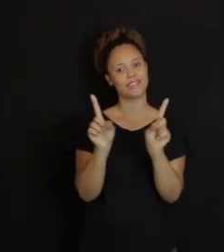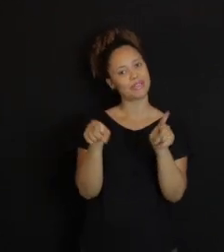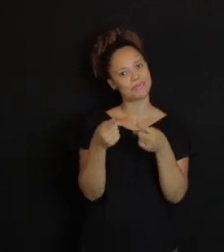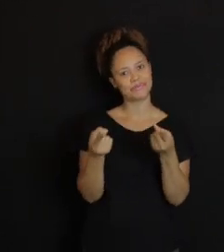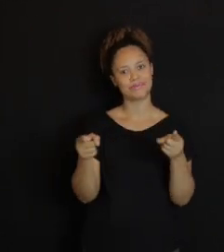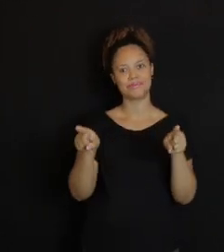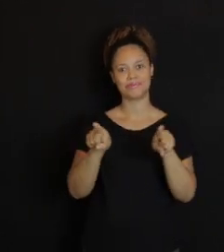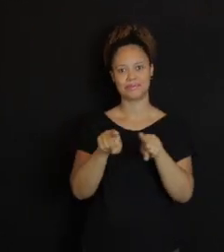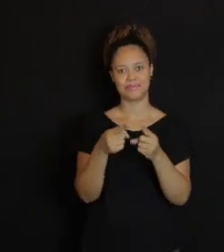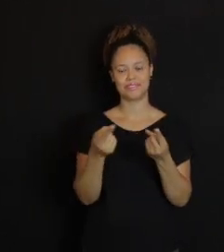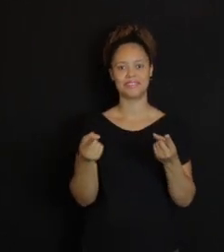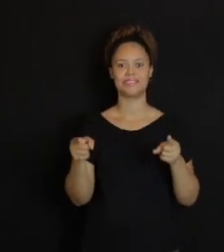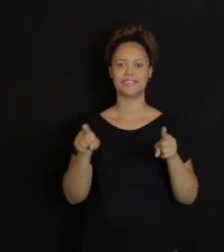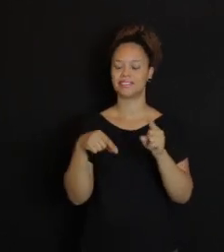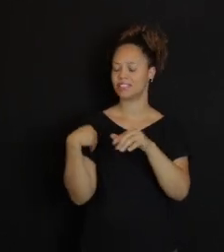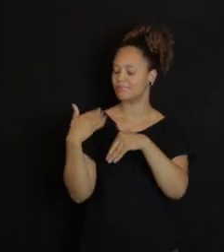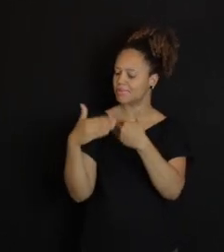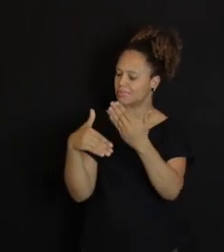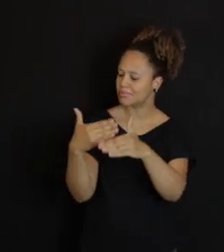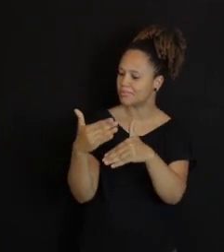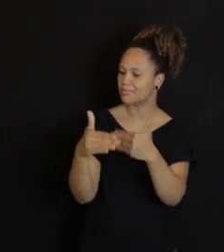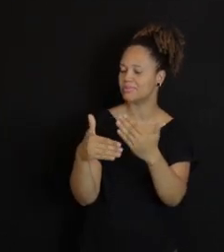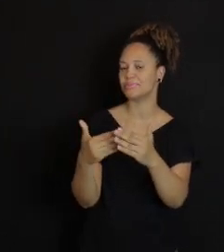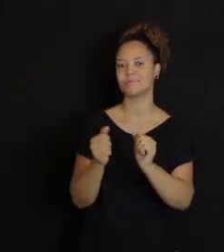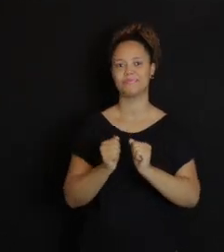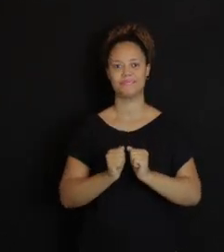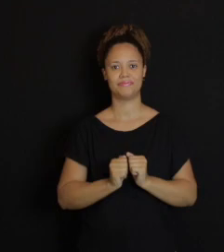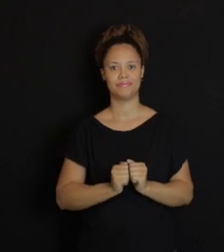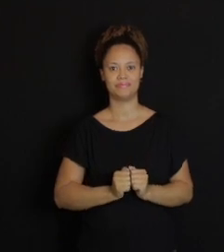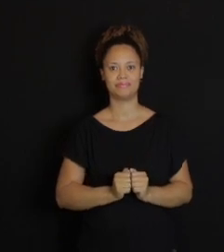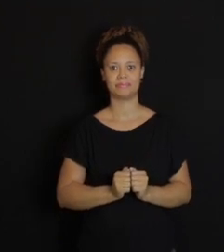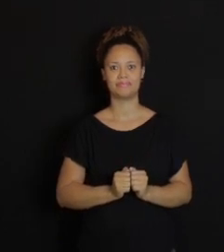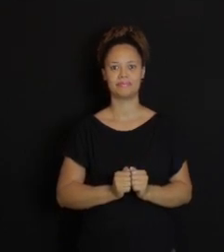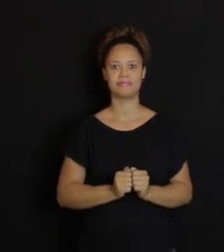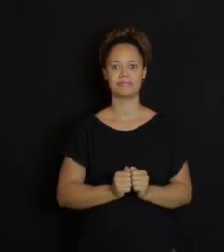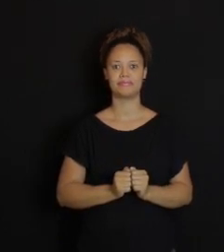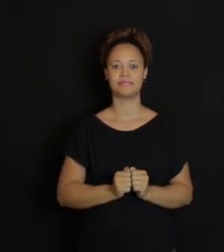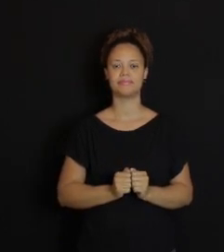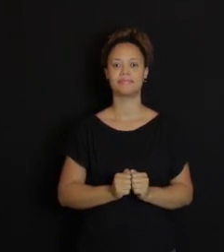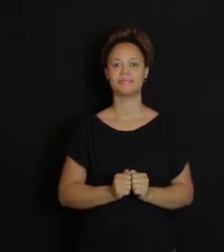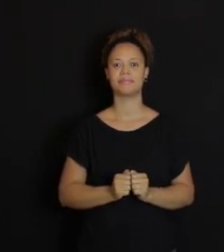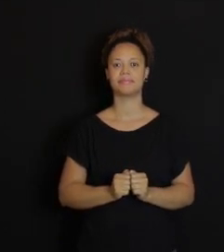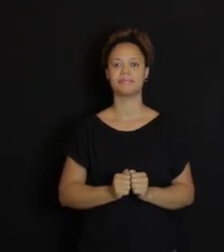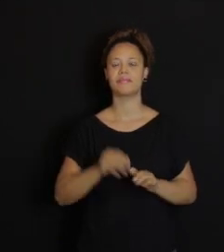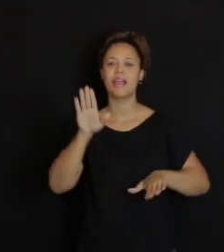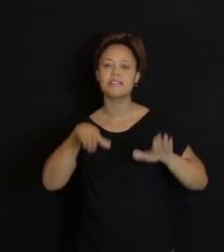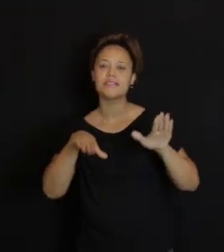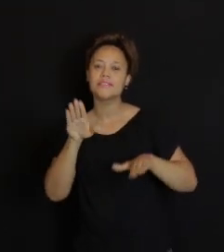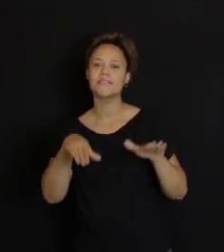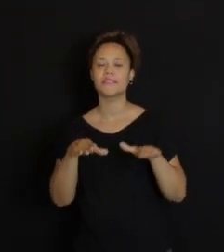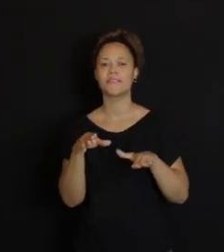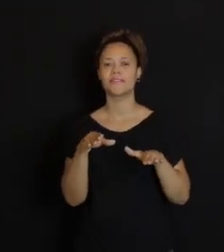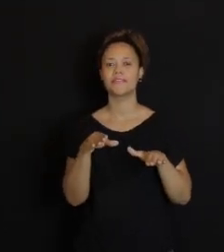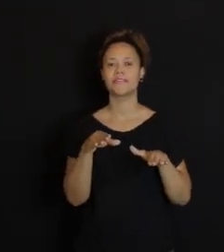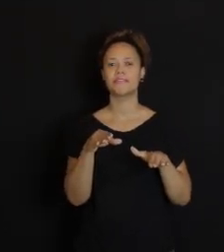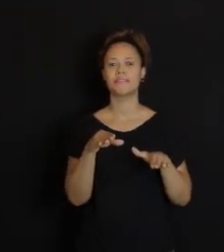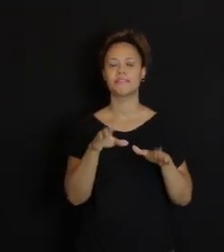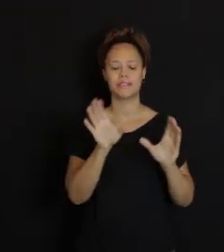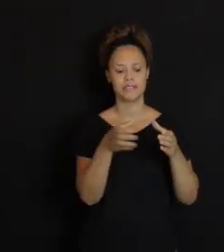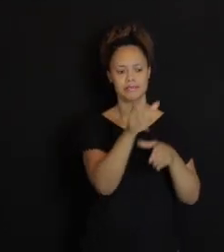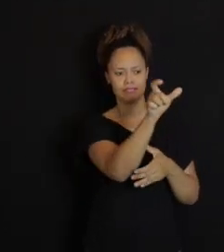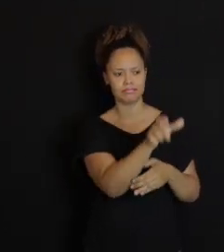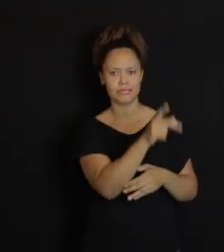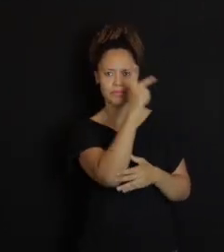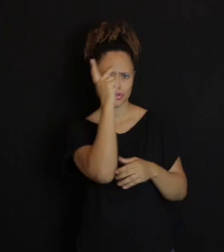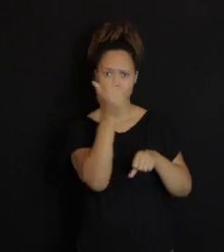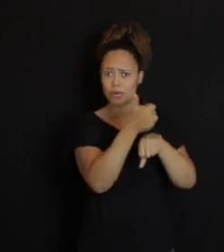de músicos que você ouviu durante a sua formação, né? Às vezes alguém toca um choro meu, assim, por exemplo, eu fico emocionado